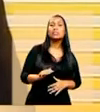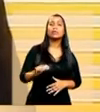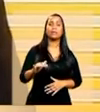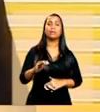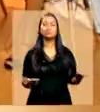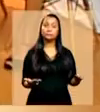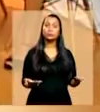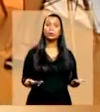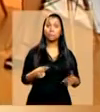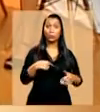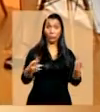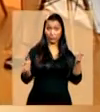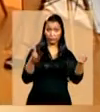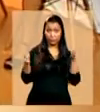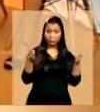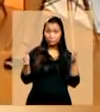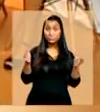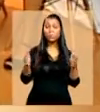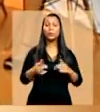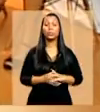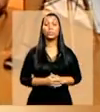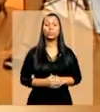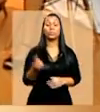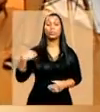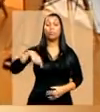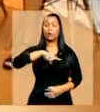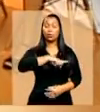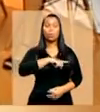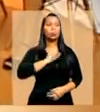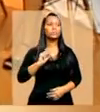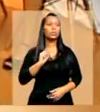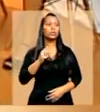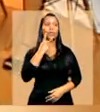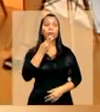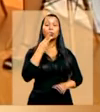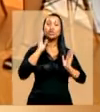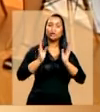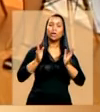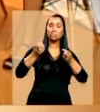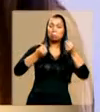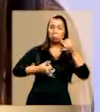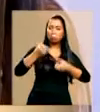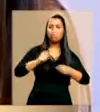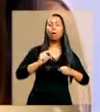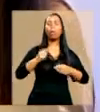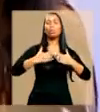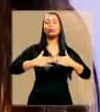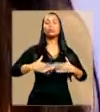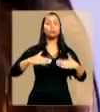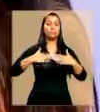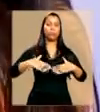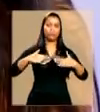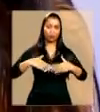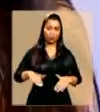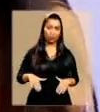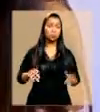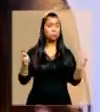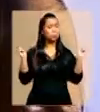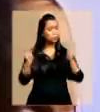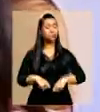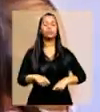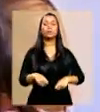criança das férias? Esse período, pra gente, é aquilo que a gente já veio falando, né? É um descanso. Sei.